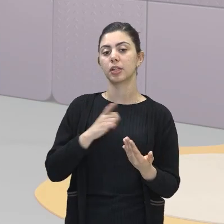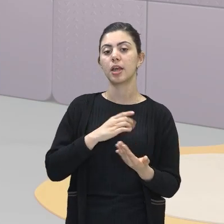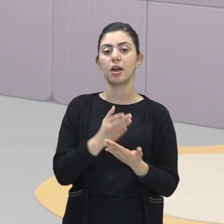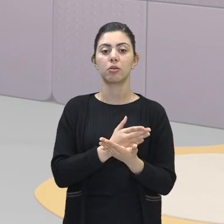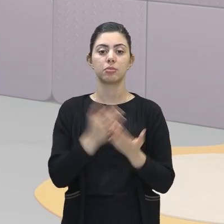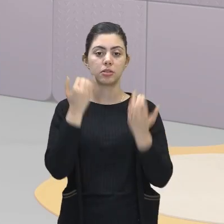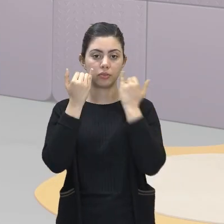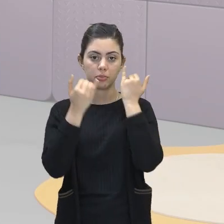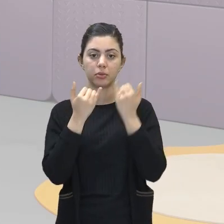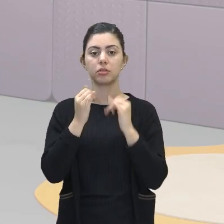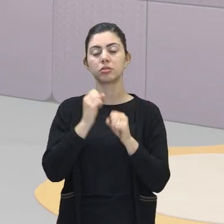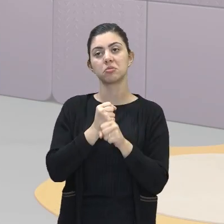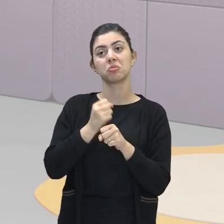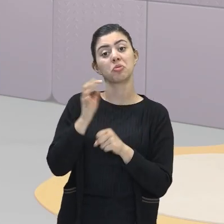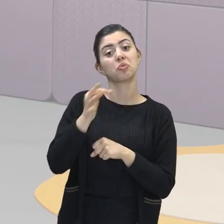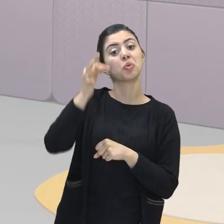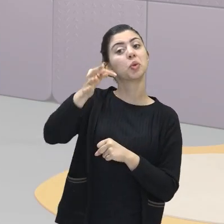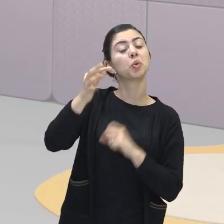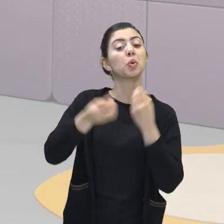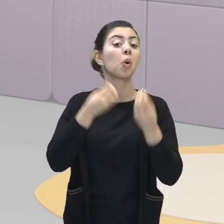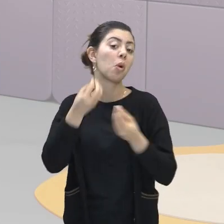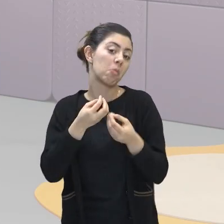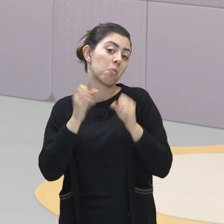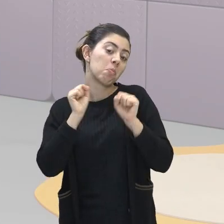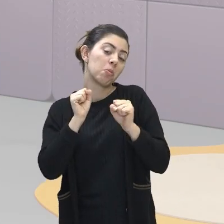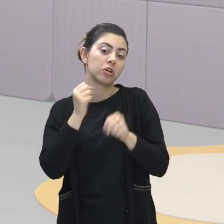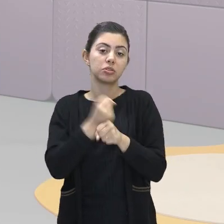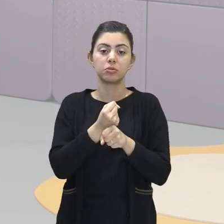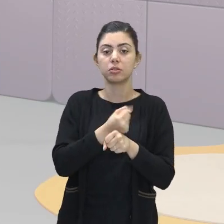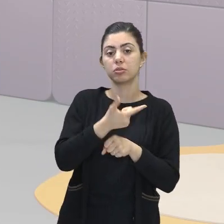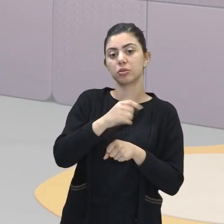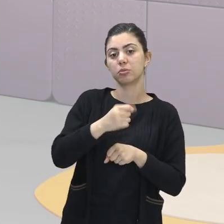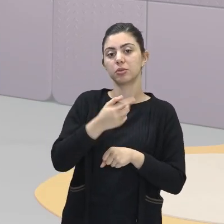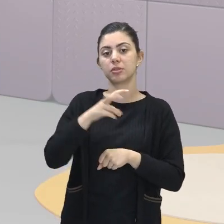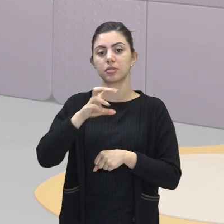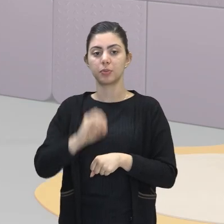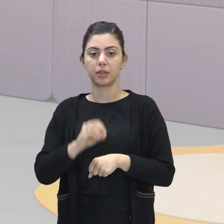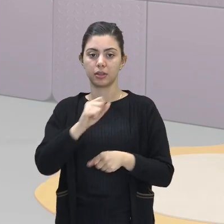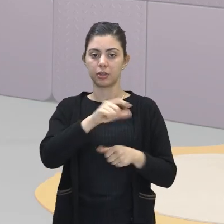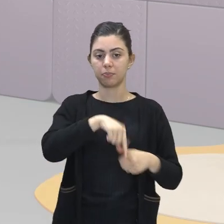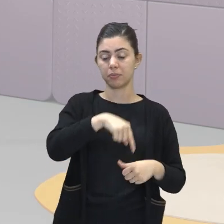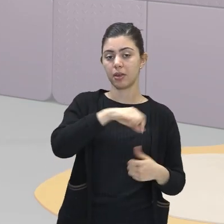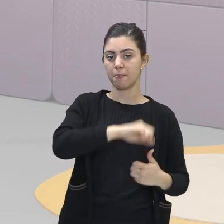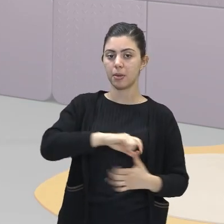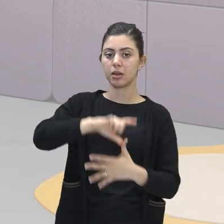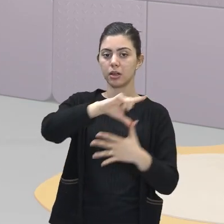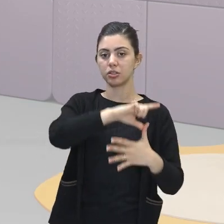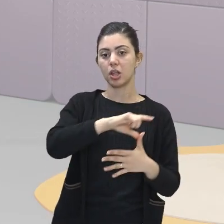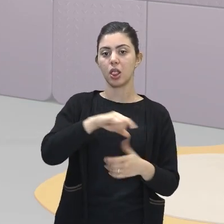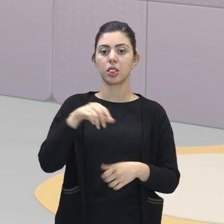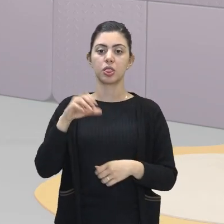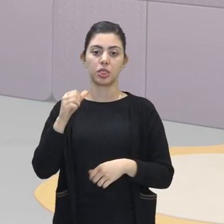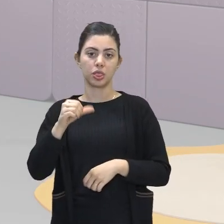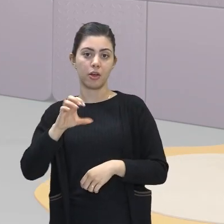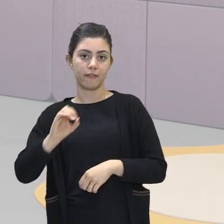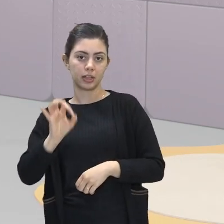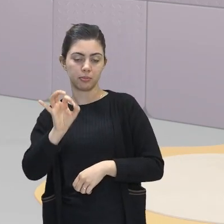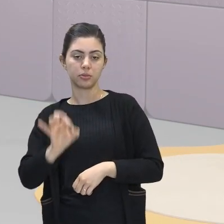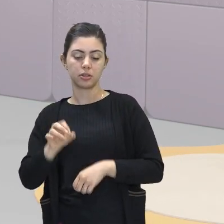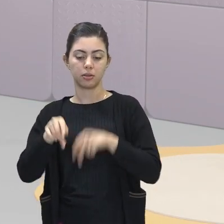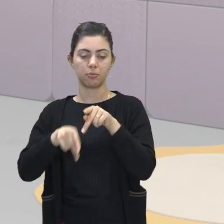que em 2050 a América Latina se expanda ainda mais, quase 90% da população vivendo nas